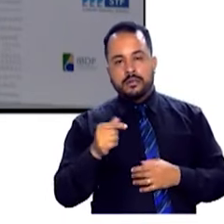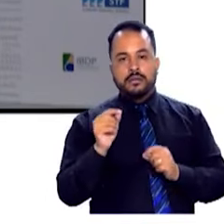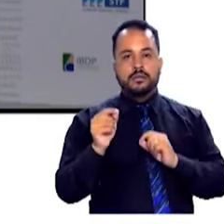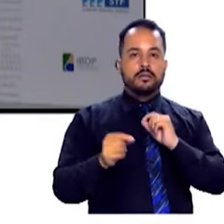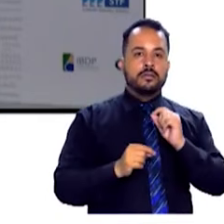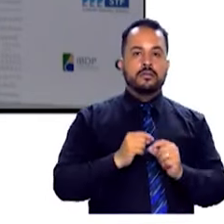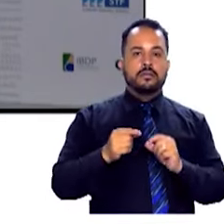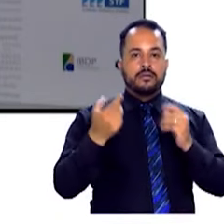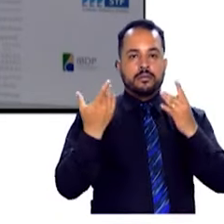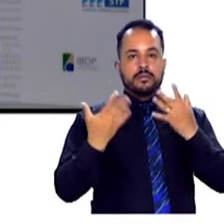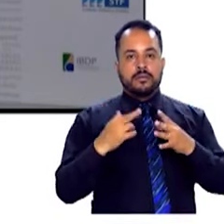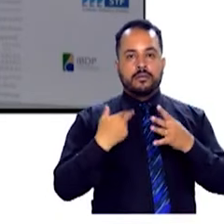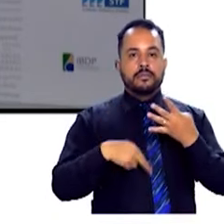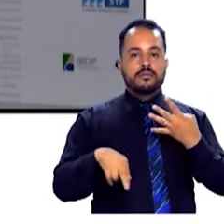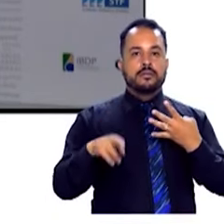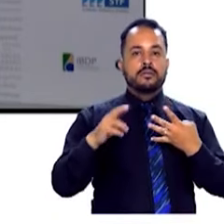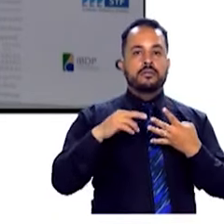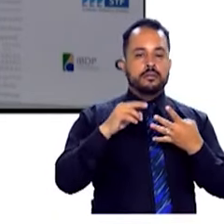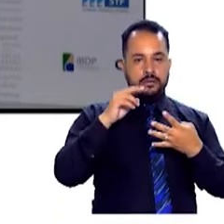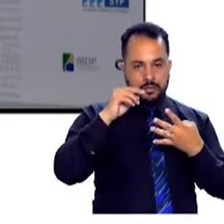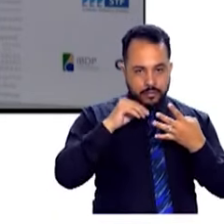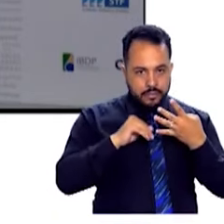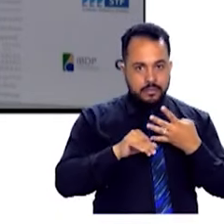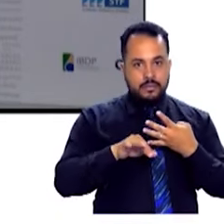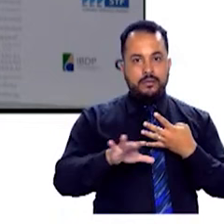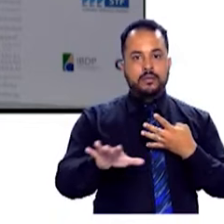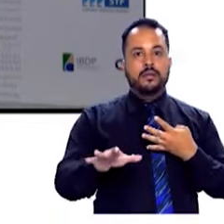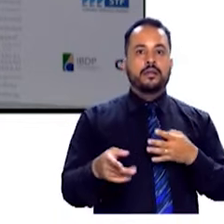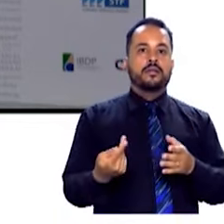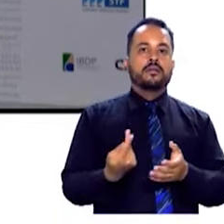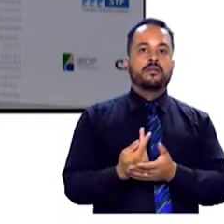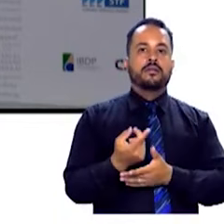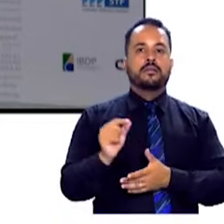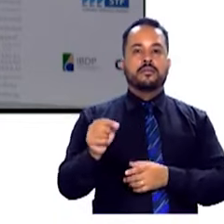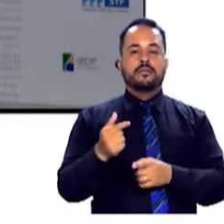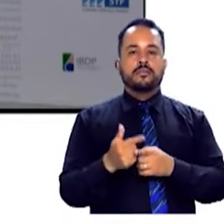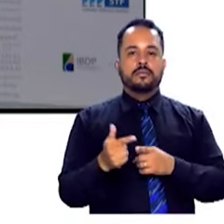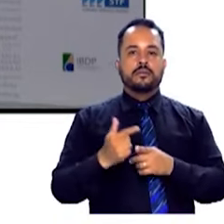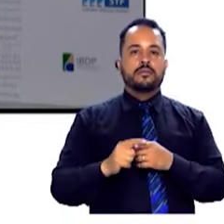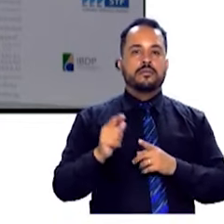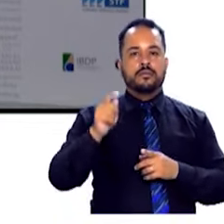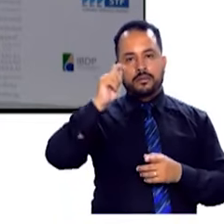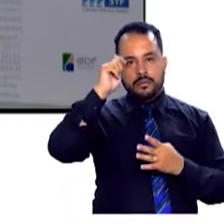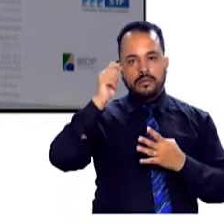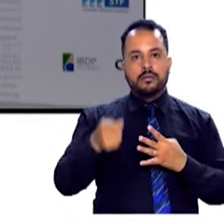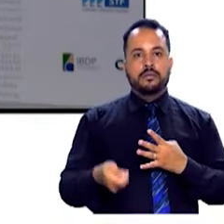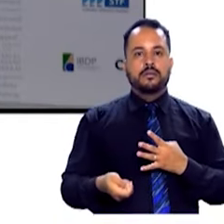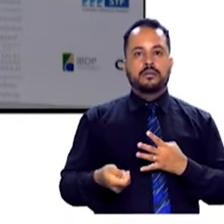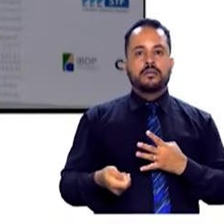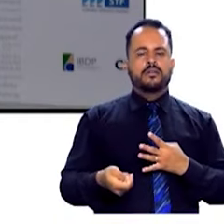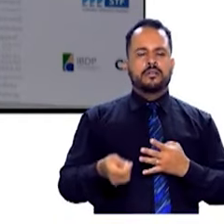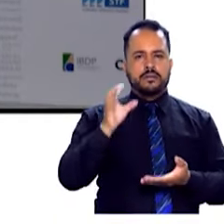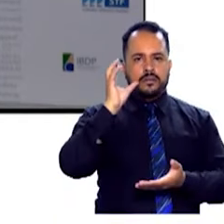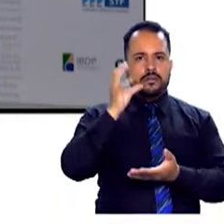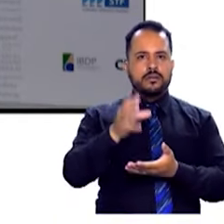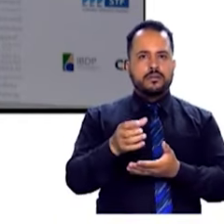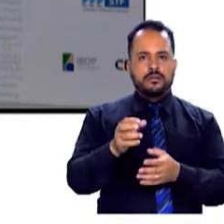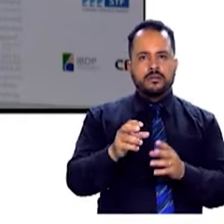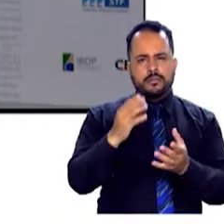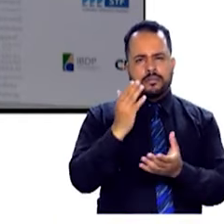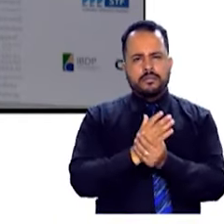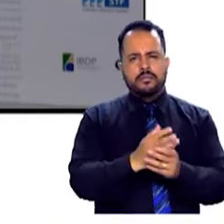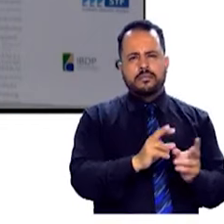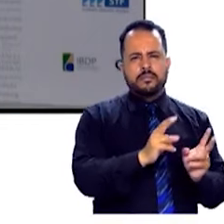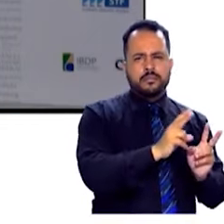repercussão geral não é simplesmente não admitir o caso é fazer uma decisão Ampla em tese para todos os casos que discutem aquela mesma matéria e